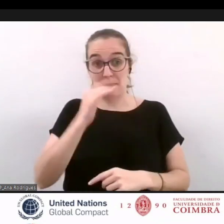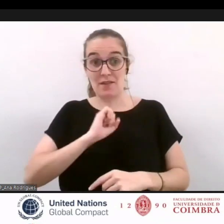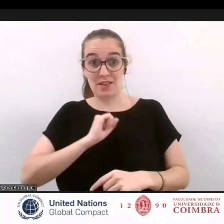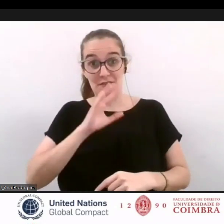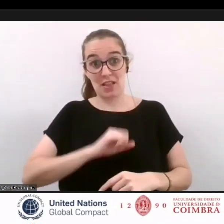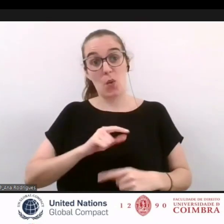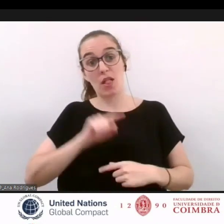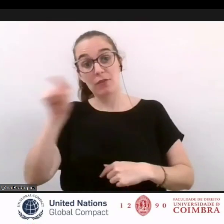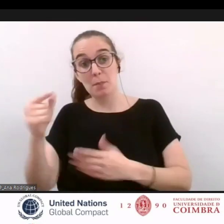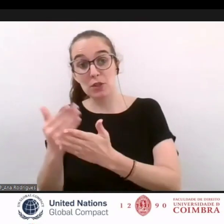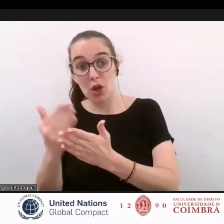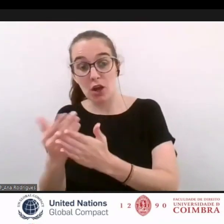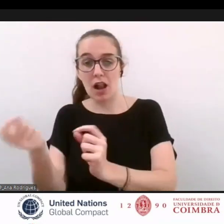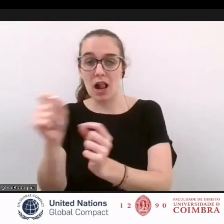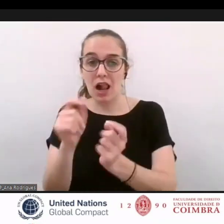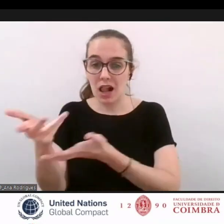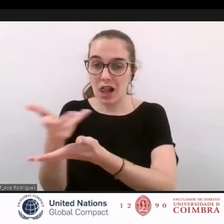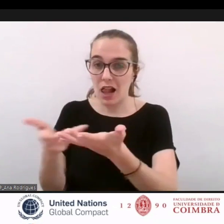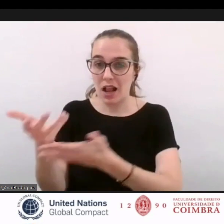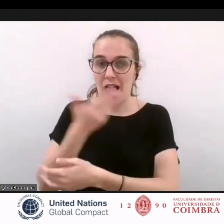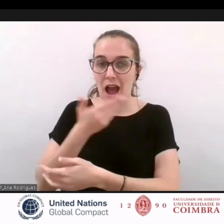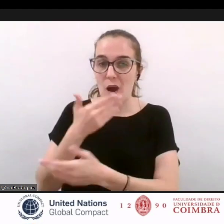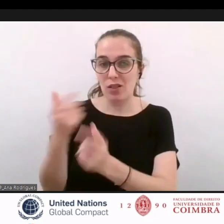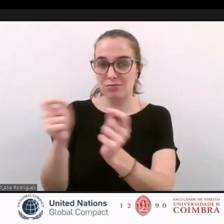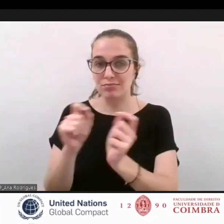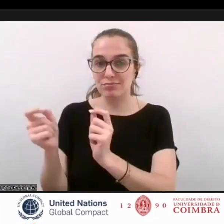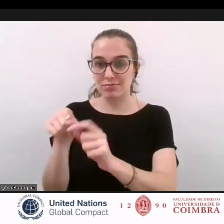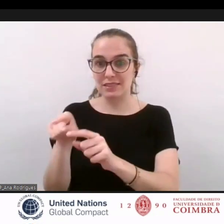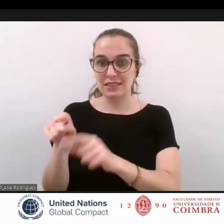para a escola e gerou discussão na própria sala de aula. Portanto, eu acho